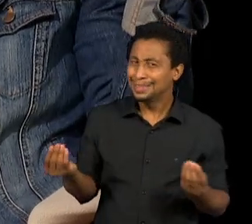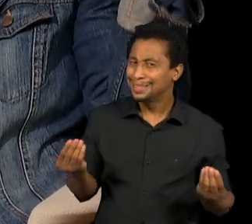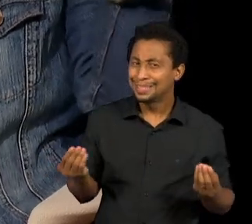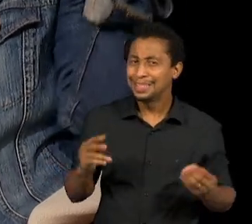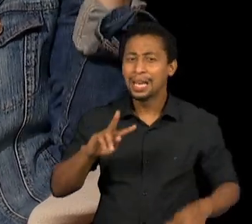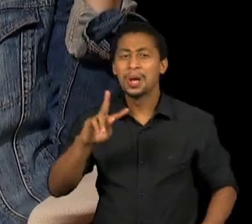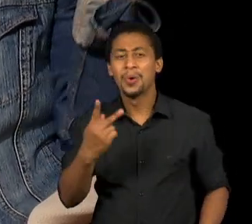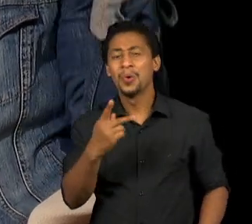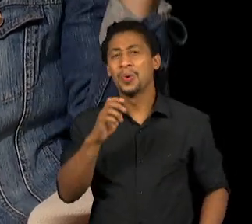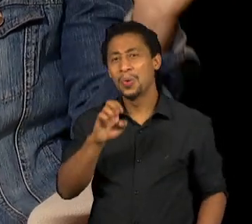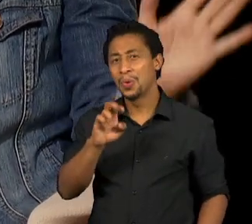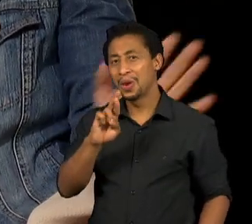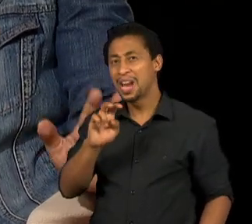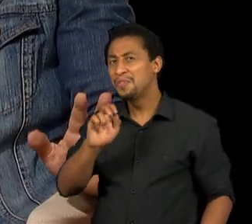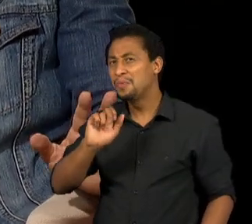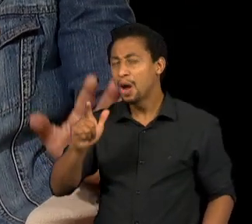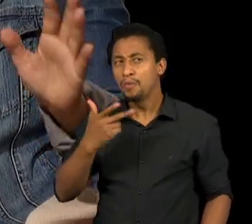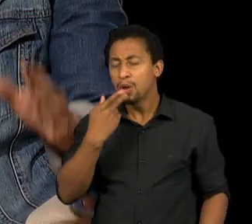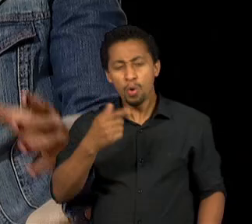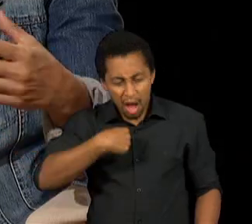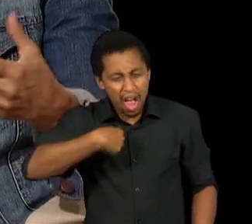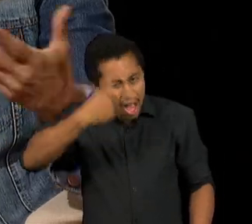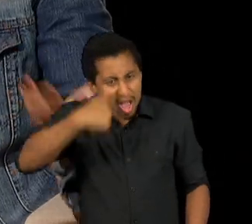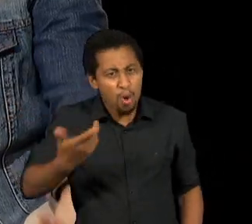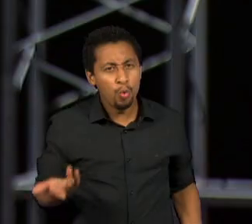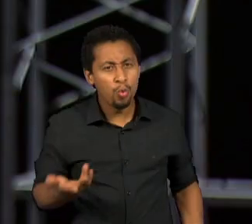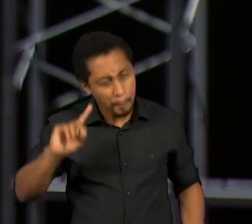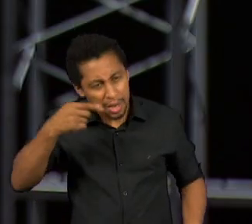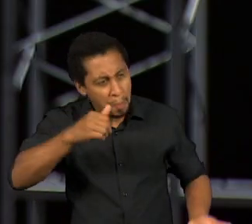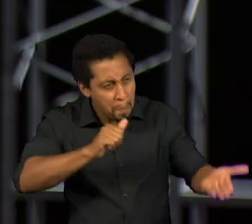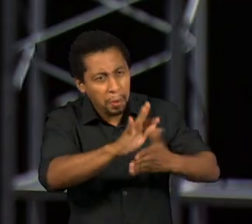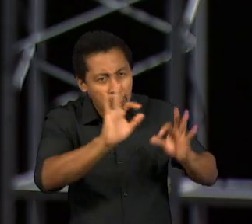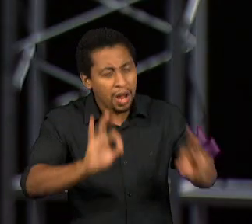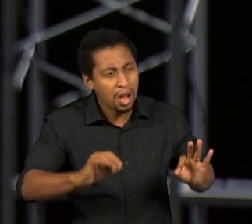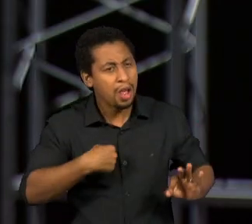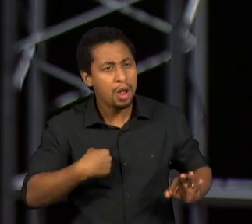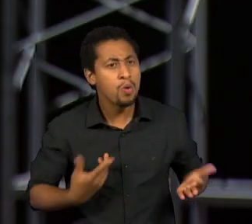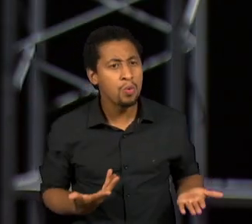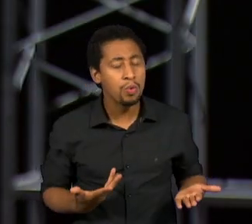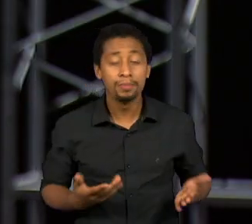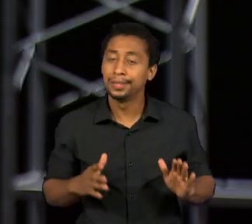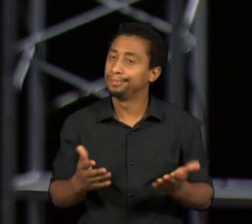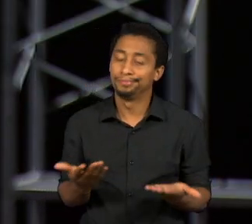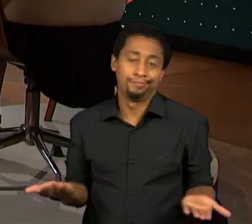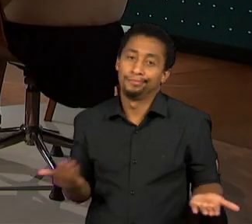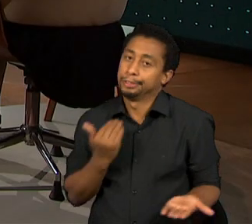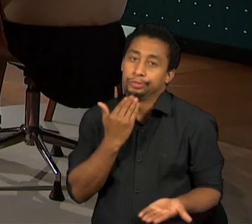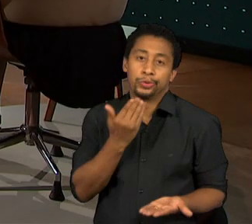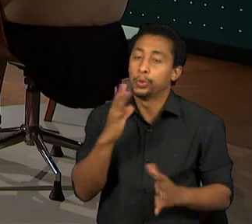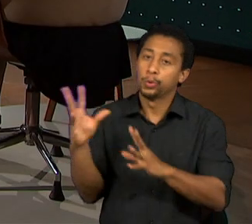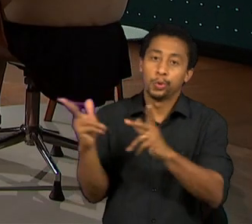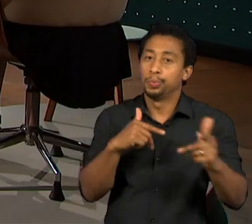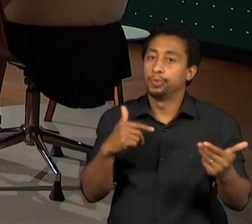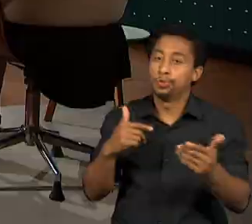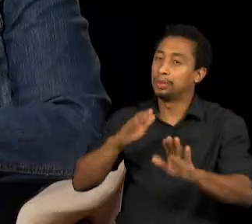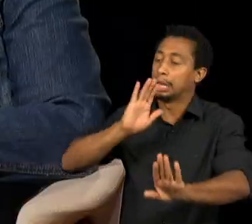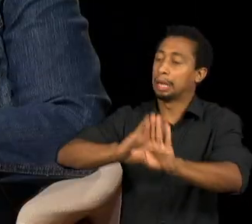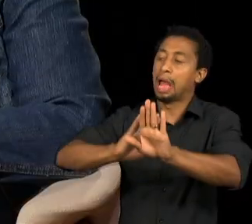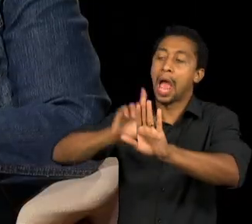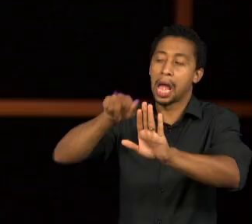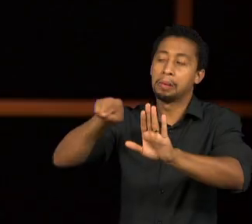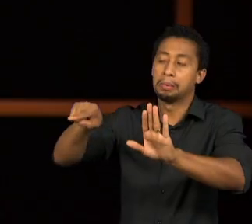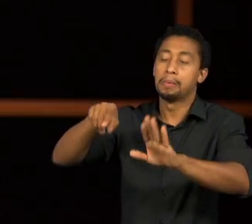que estou fazendo, mas não importava. Eles queriam um bode expiatório, e no caso fui eu. Foi quando a gente